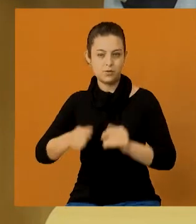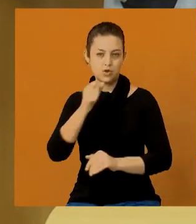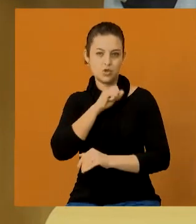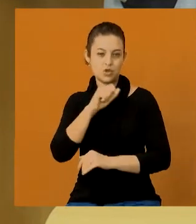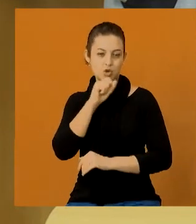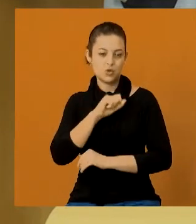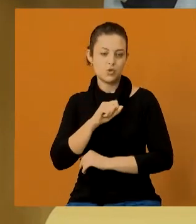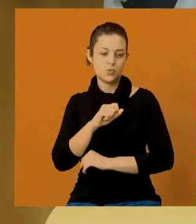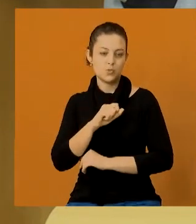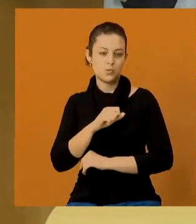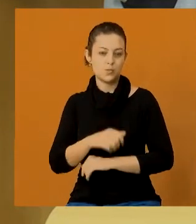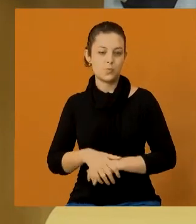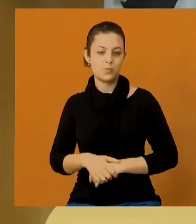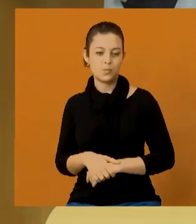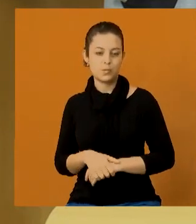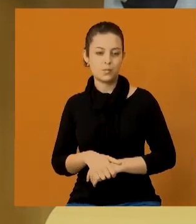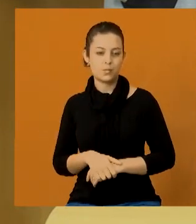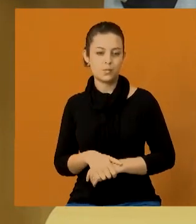antigo.